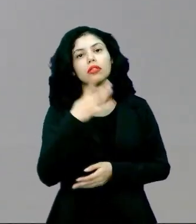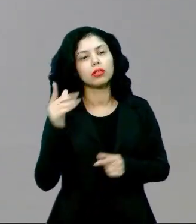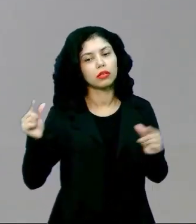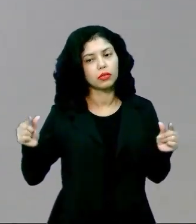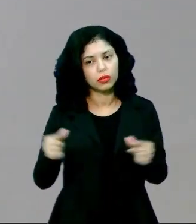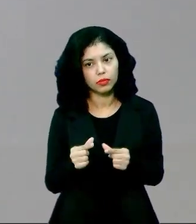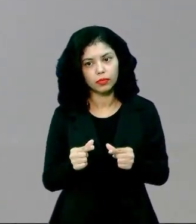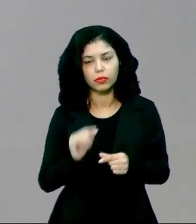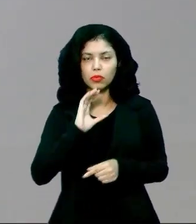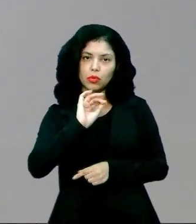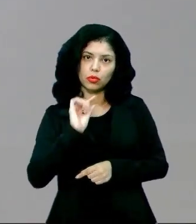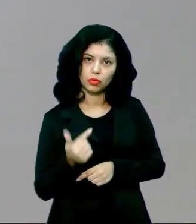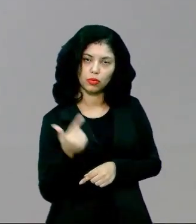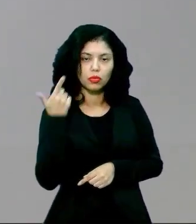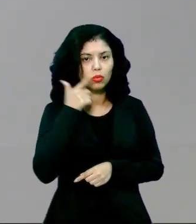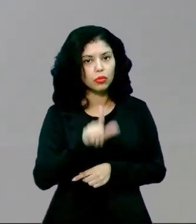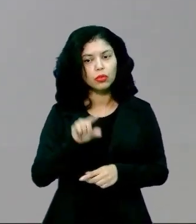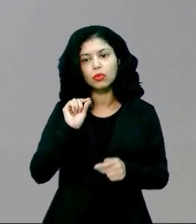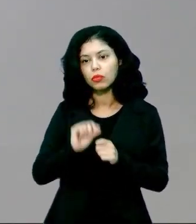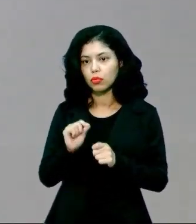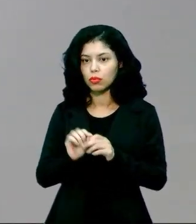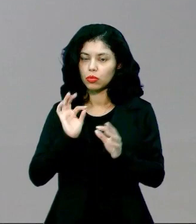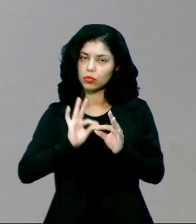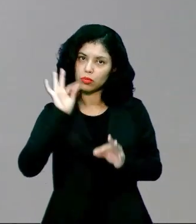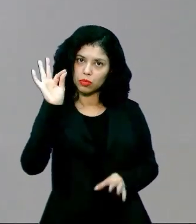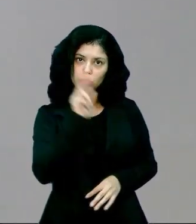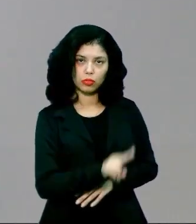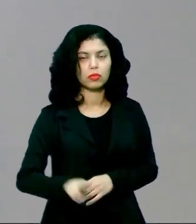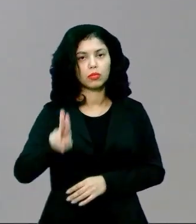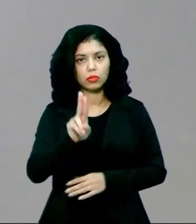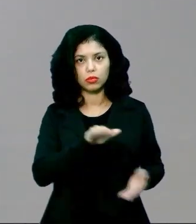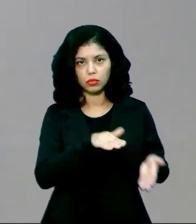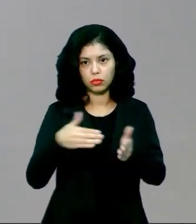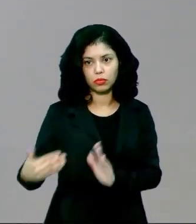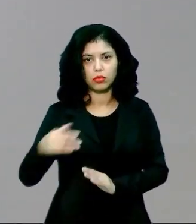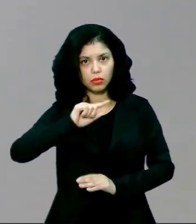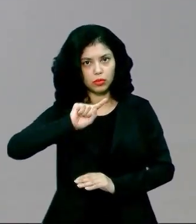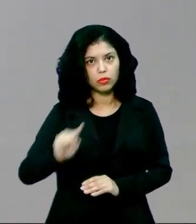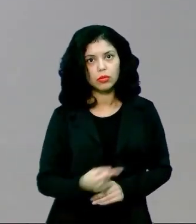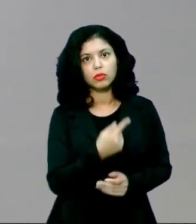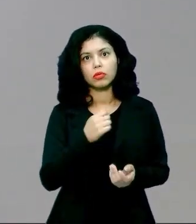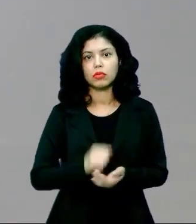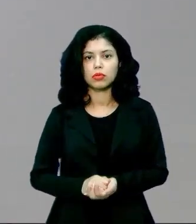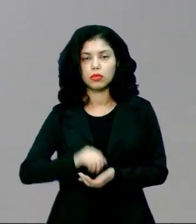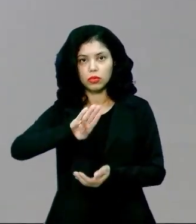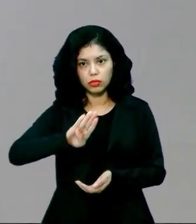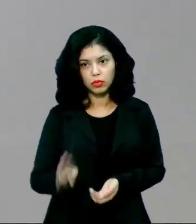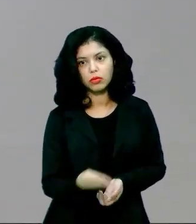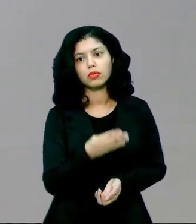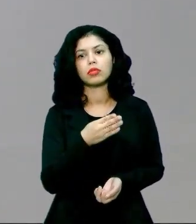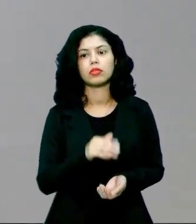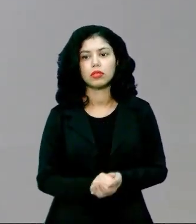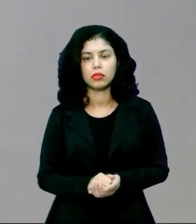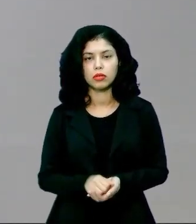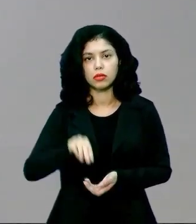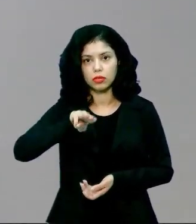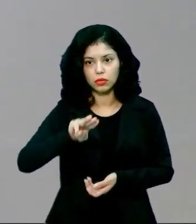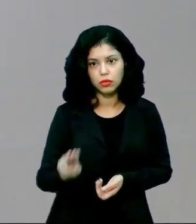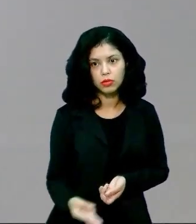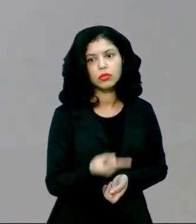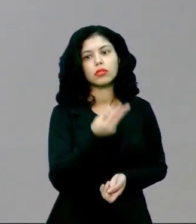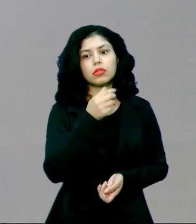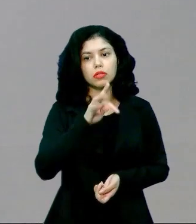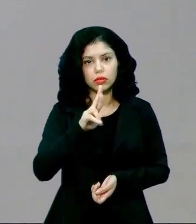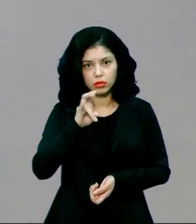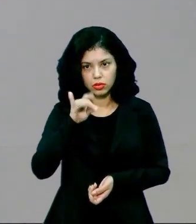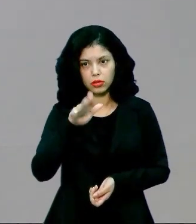quantidade pequena de oxigênio. Eu consigo fazer essa medição utilizando parte por milhão, parte por bilhão ou parte por trilhão.